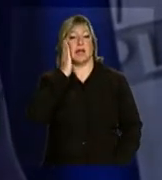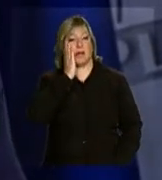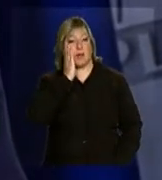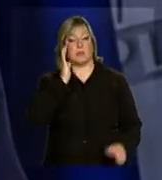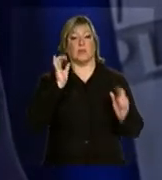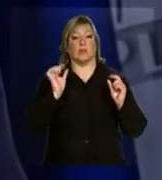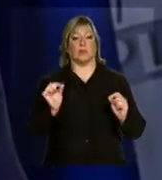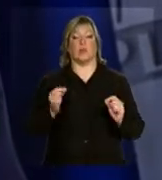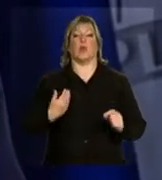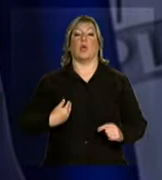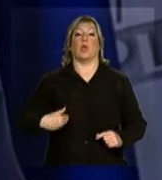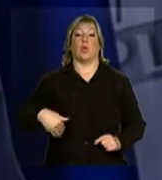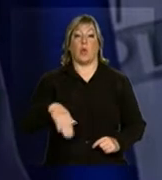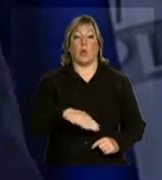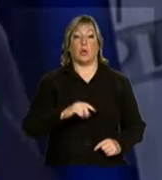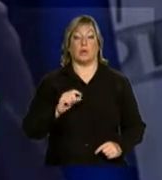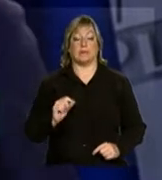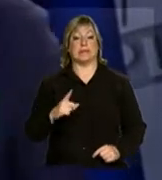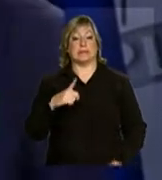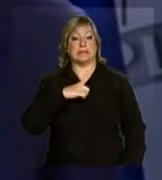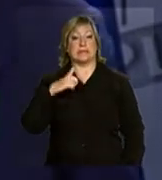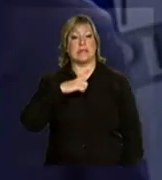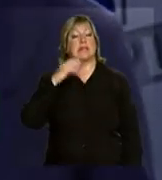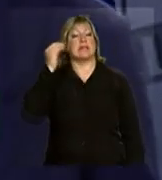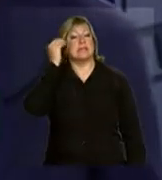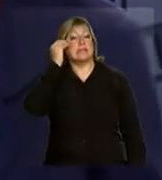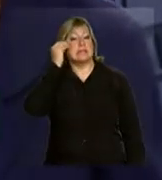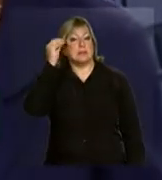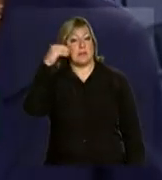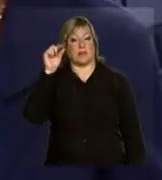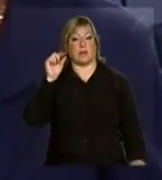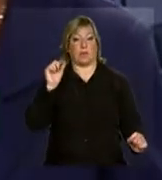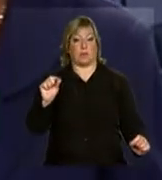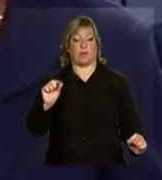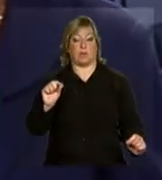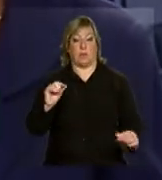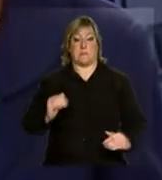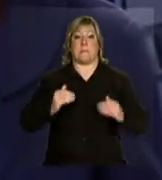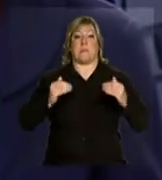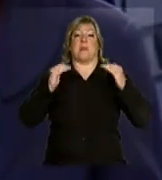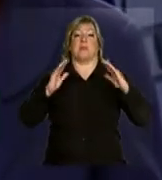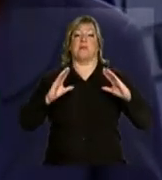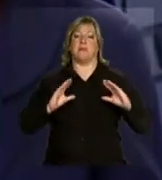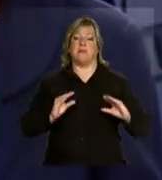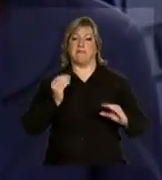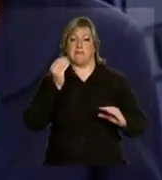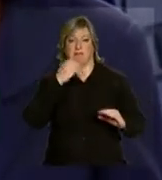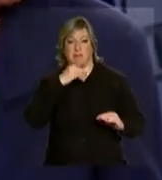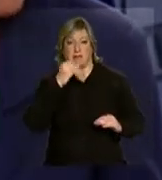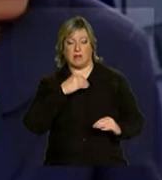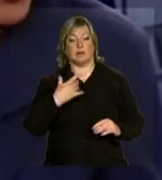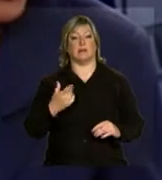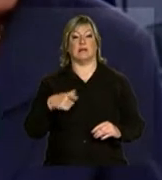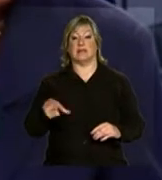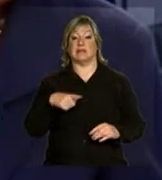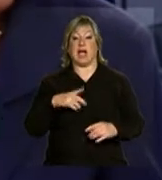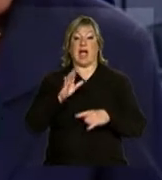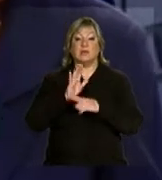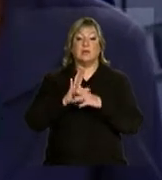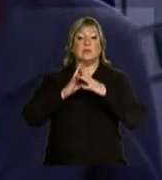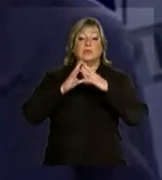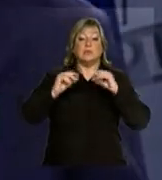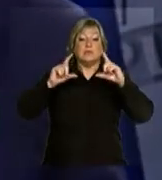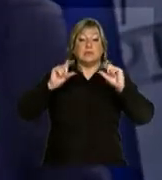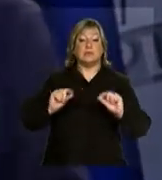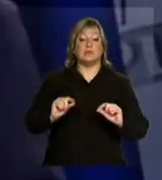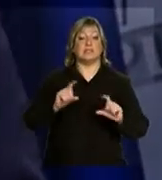nós temos uma experiência em que o baixo crescimento, ao invés de diminuir a dívida e